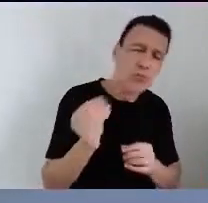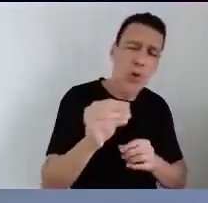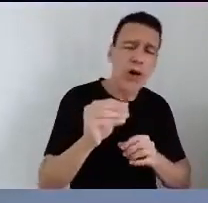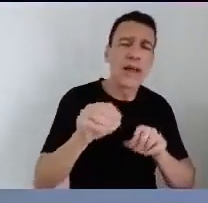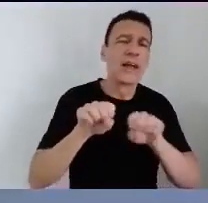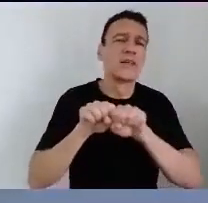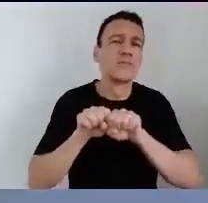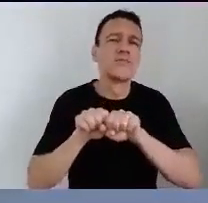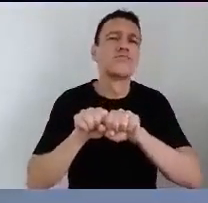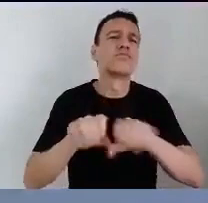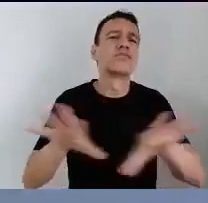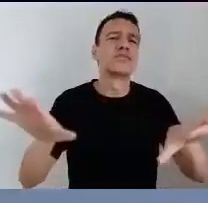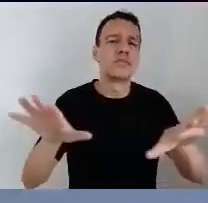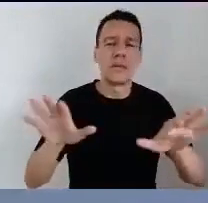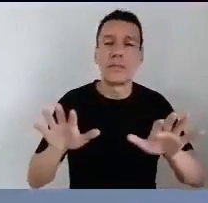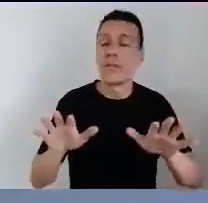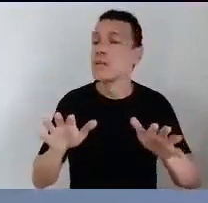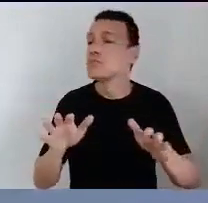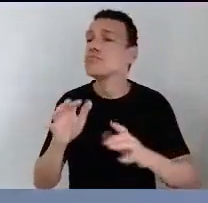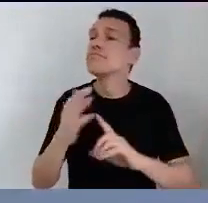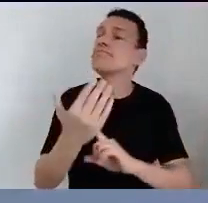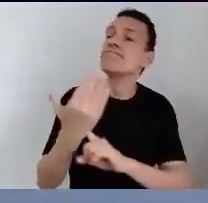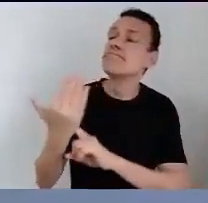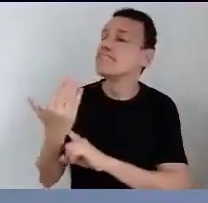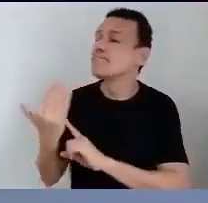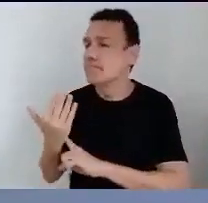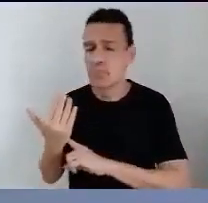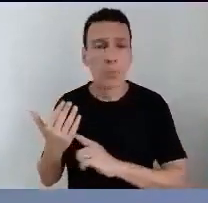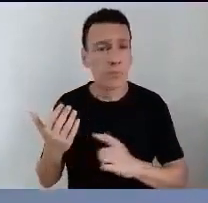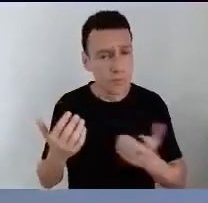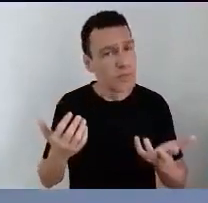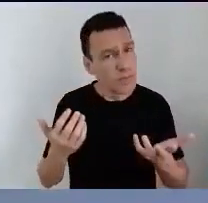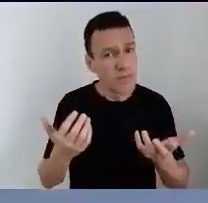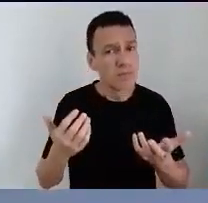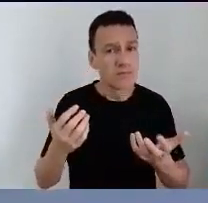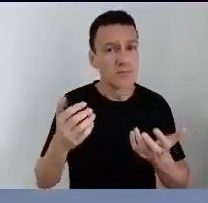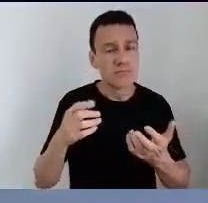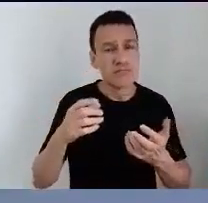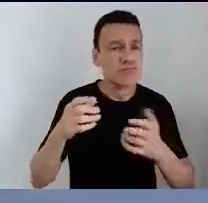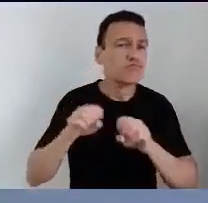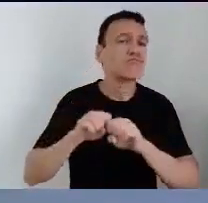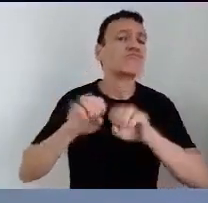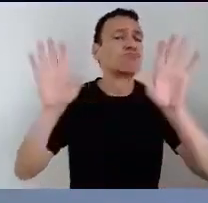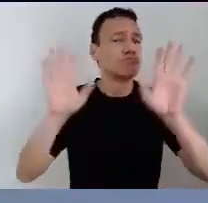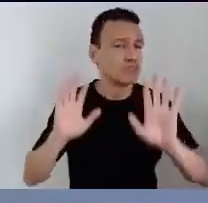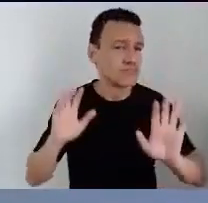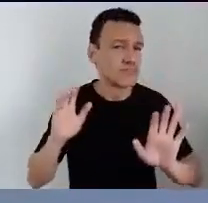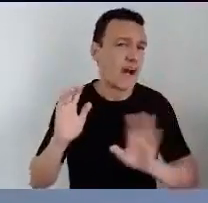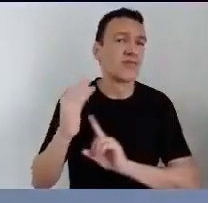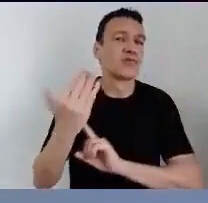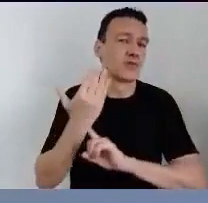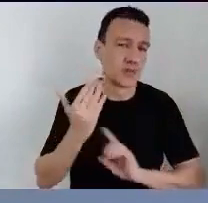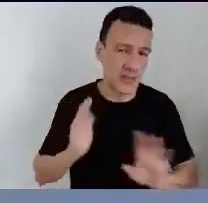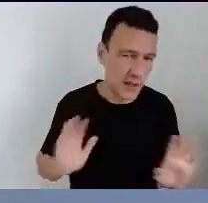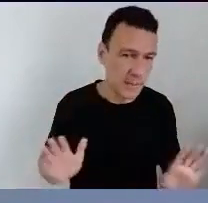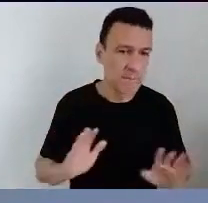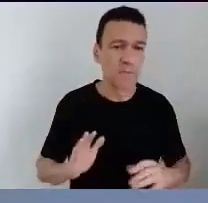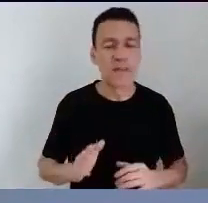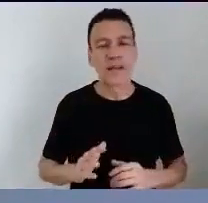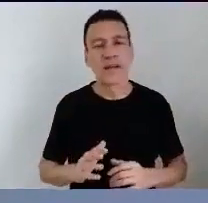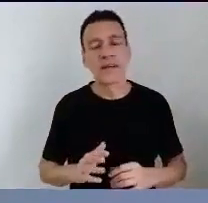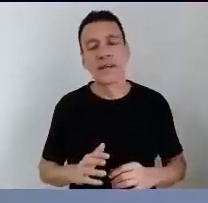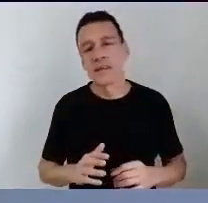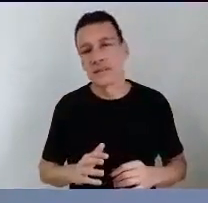uma hipótese de uma funcionalidade que eu queria testar. Eu acho que aí, realmente, abrindo para